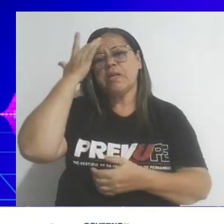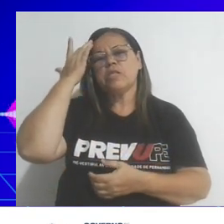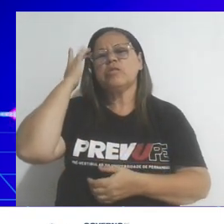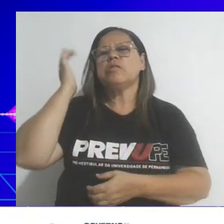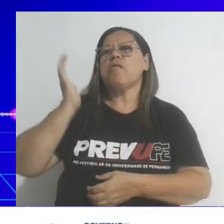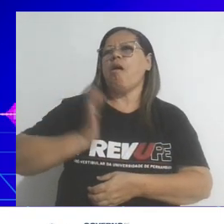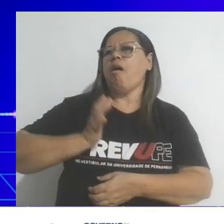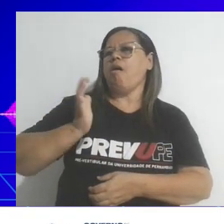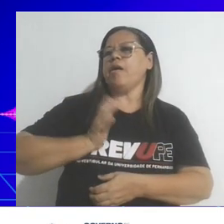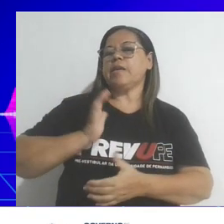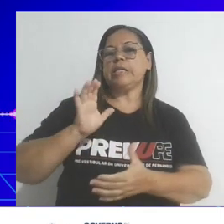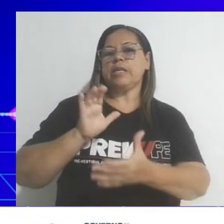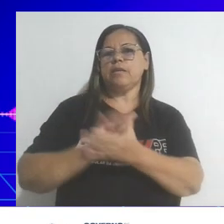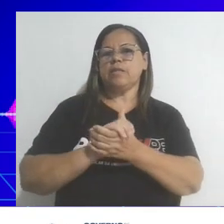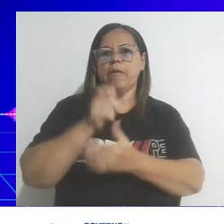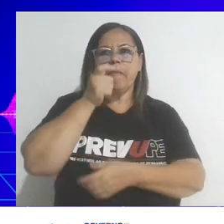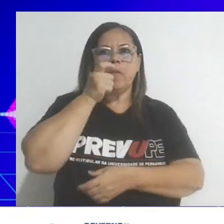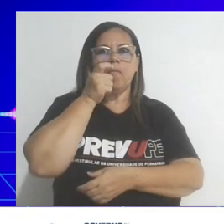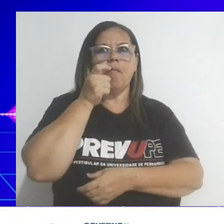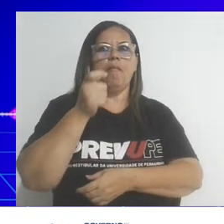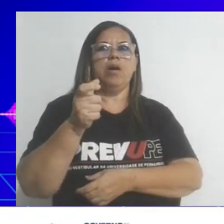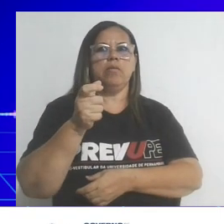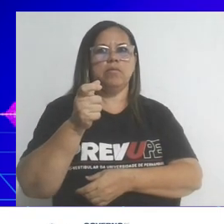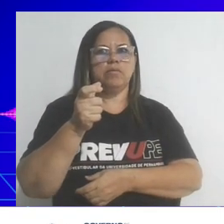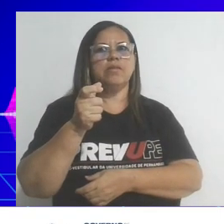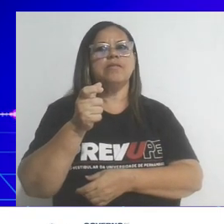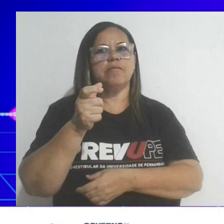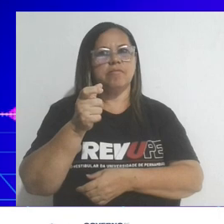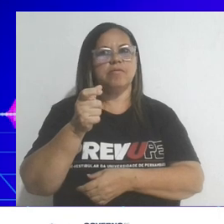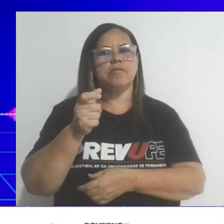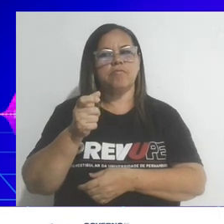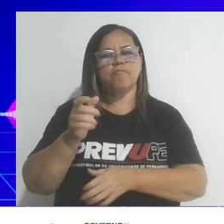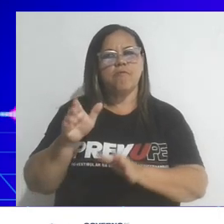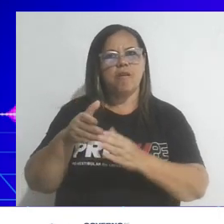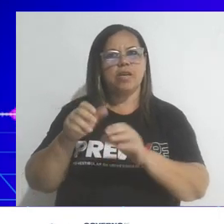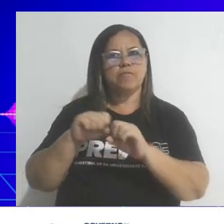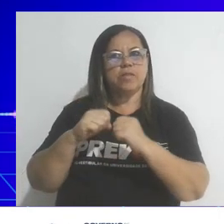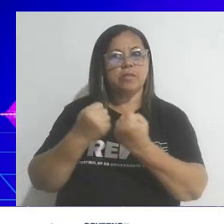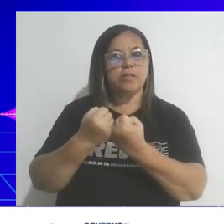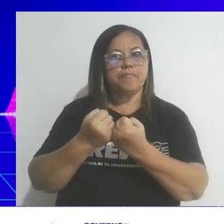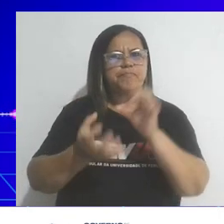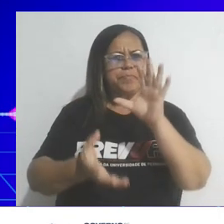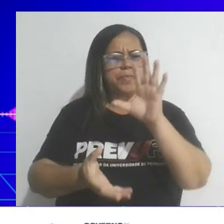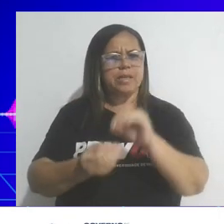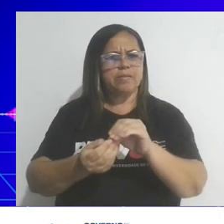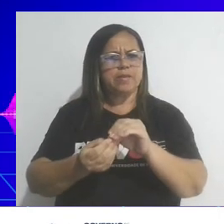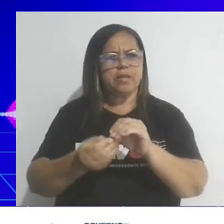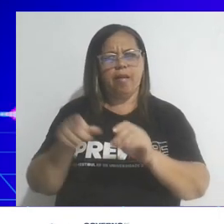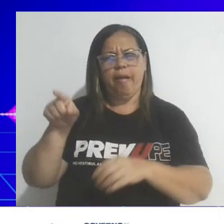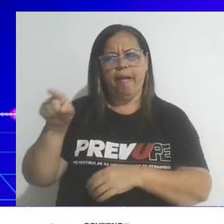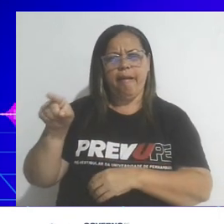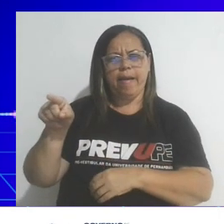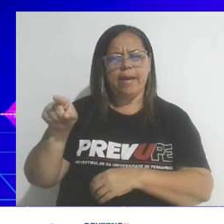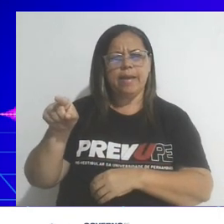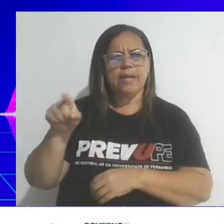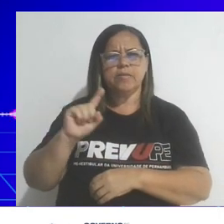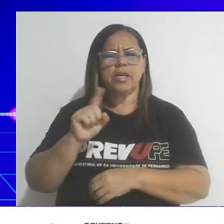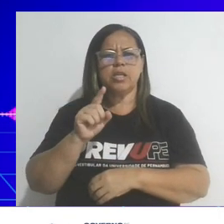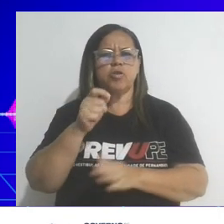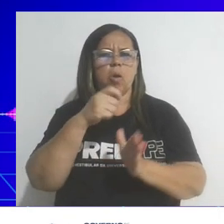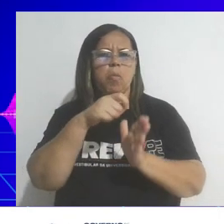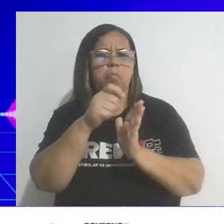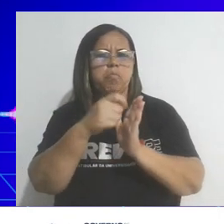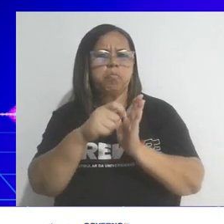vezes casava só por interesse jogando luz nessa questão social Resumindo tudo José decal não era só um